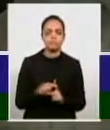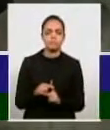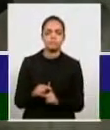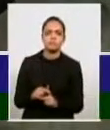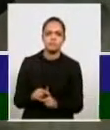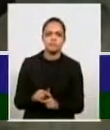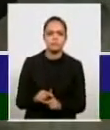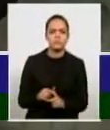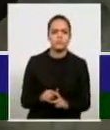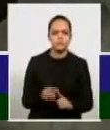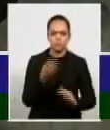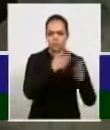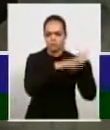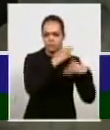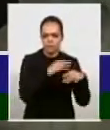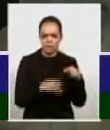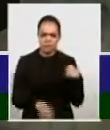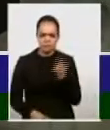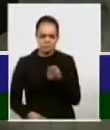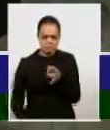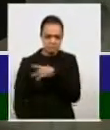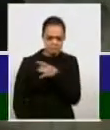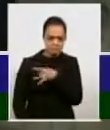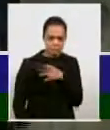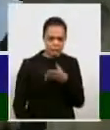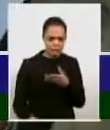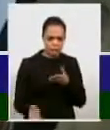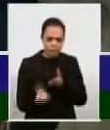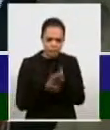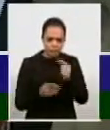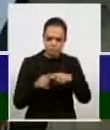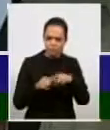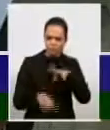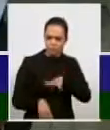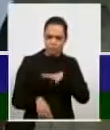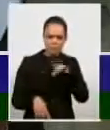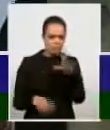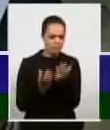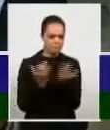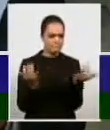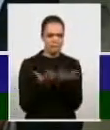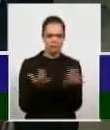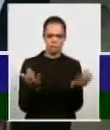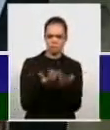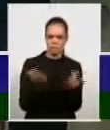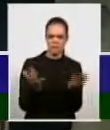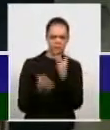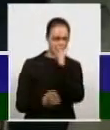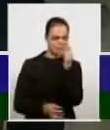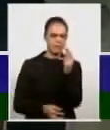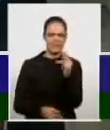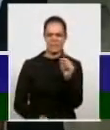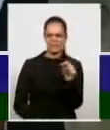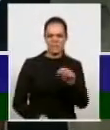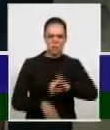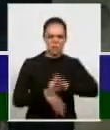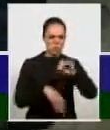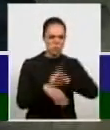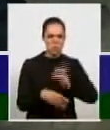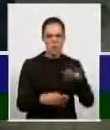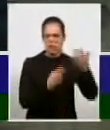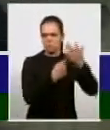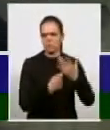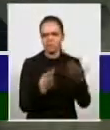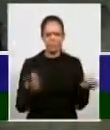em determinada época, dá até medo de passar, de sair bicho ali de dentro, que é uma praça que é um mato, parece até uma área de